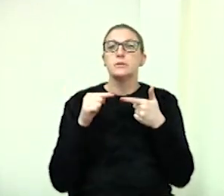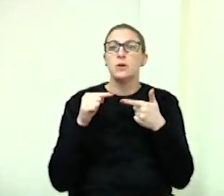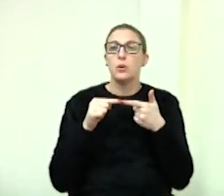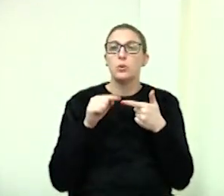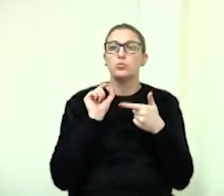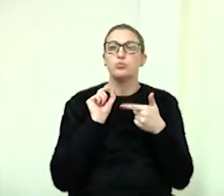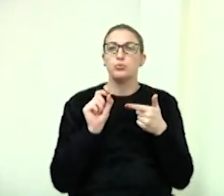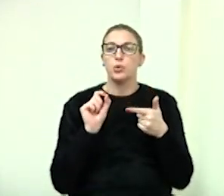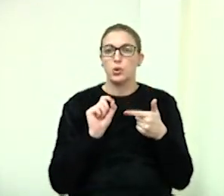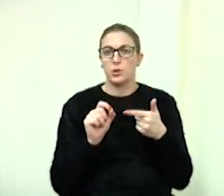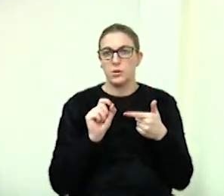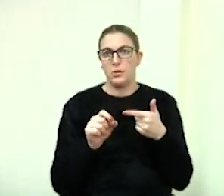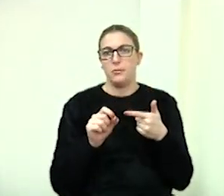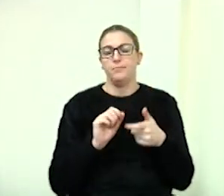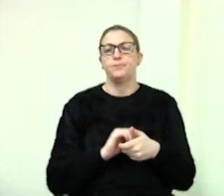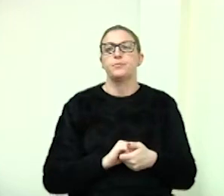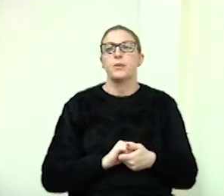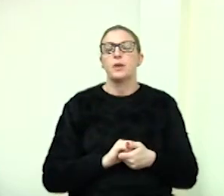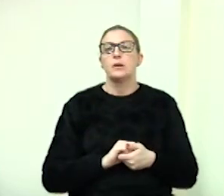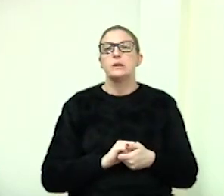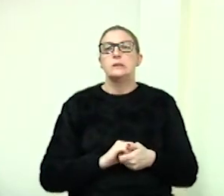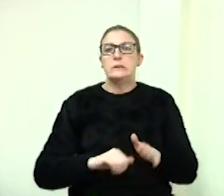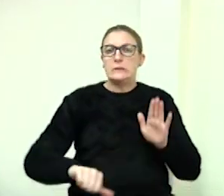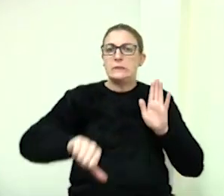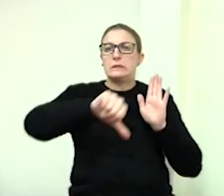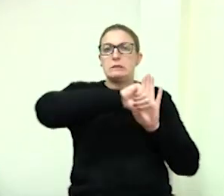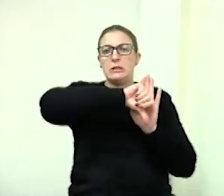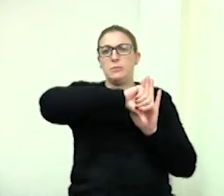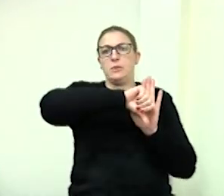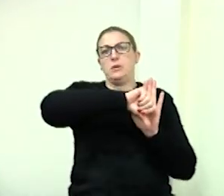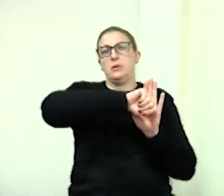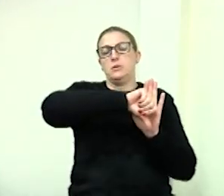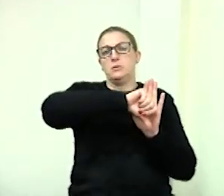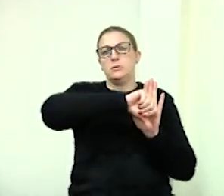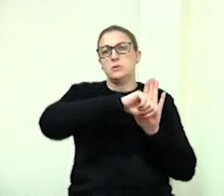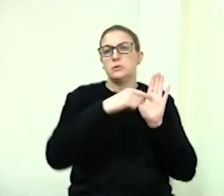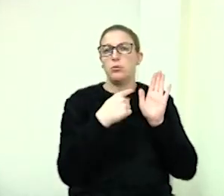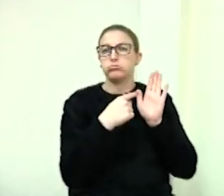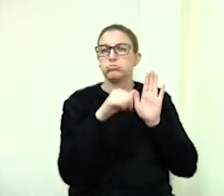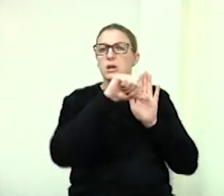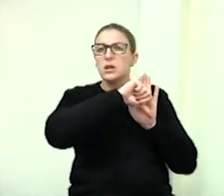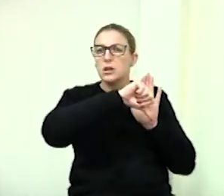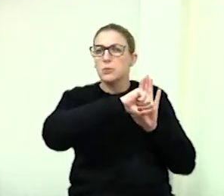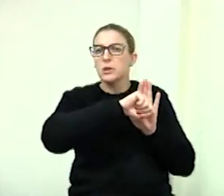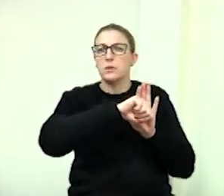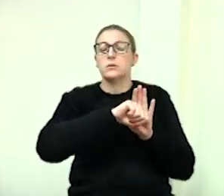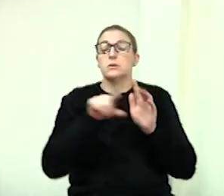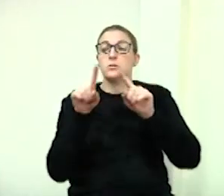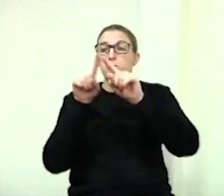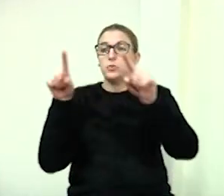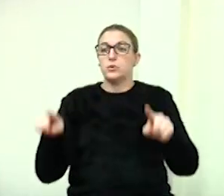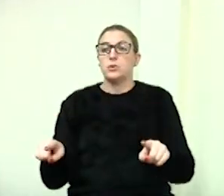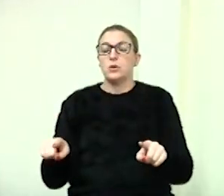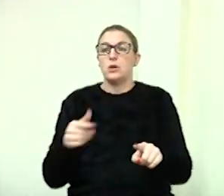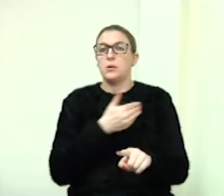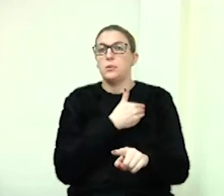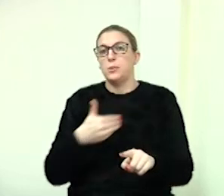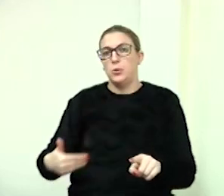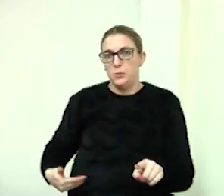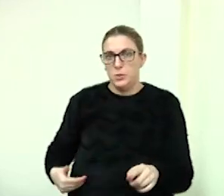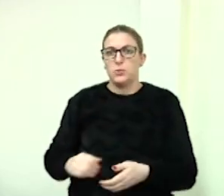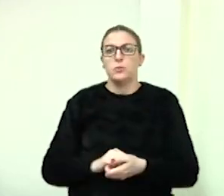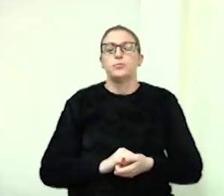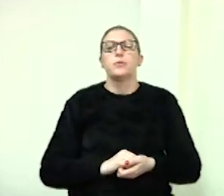aquela questão de criminalização, volto a utilizar o termo criminalização do servidor público, tudo que o